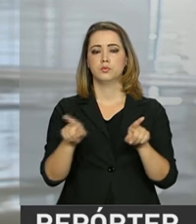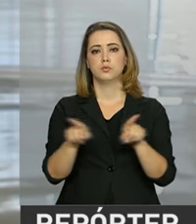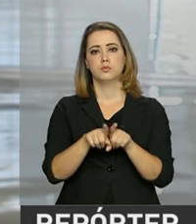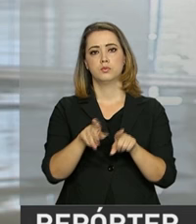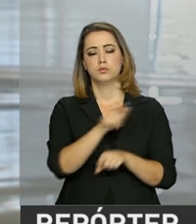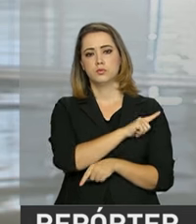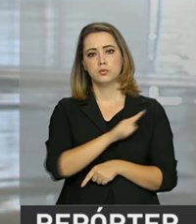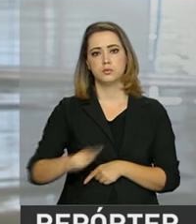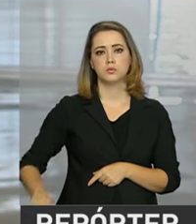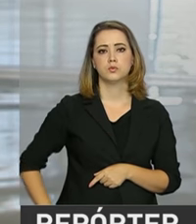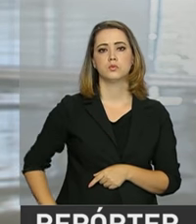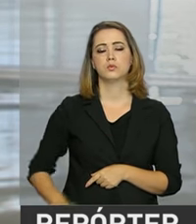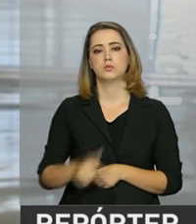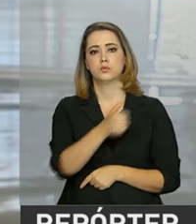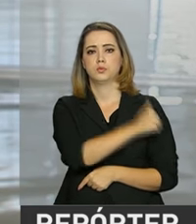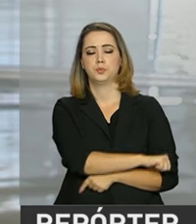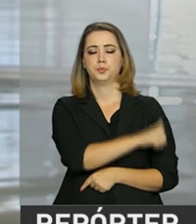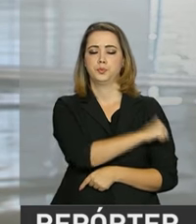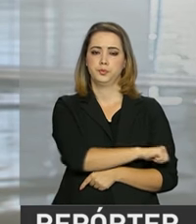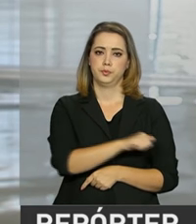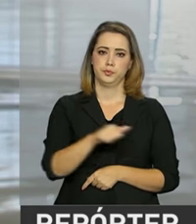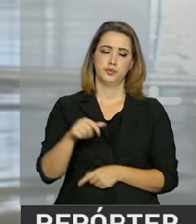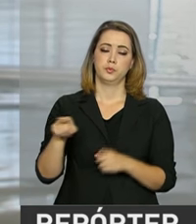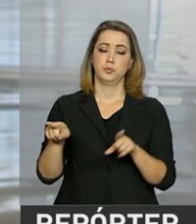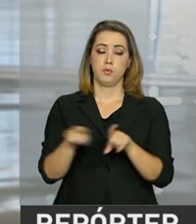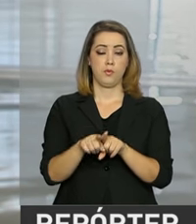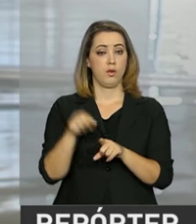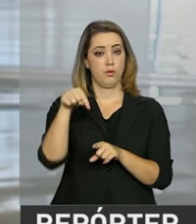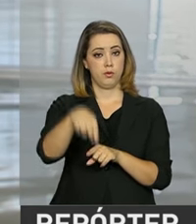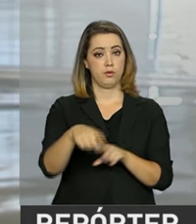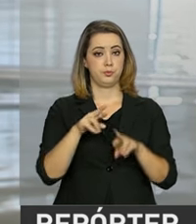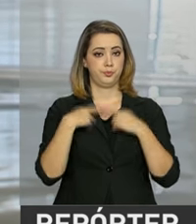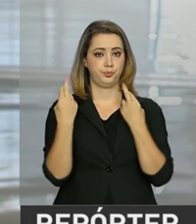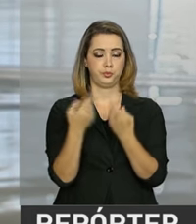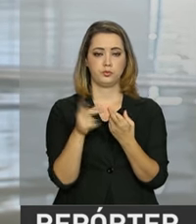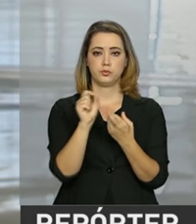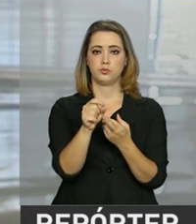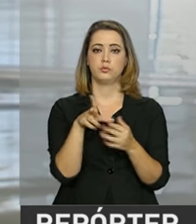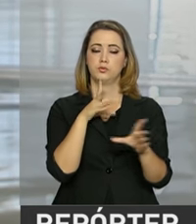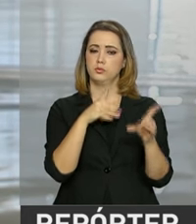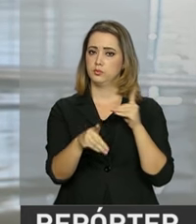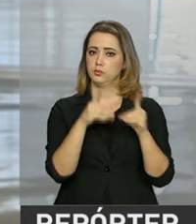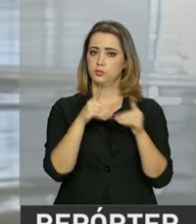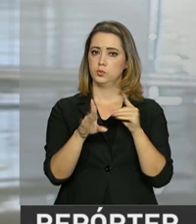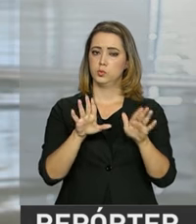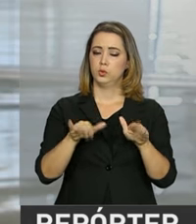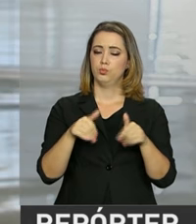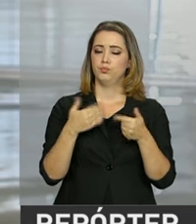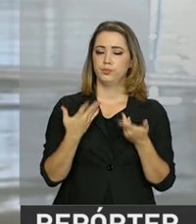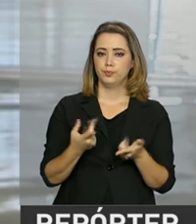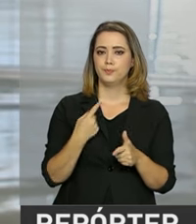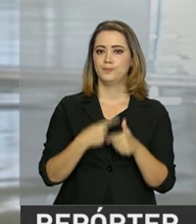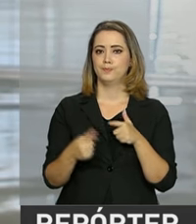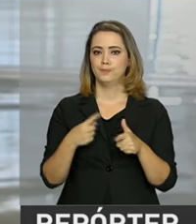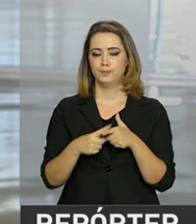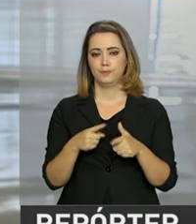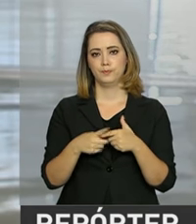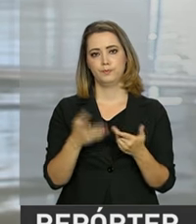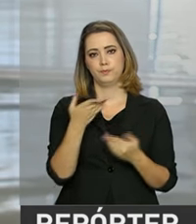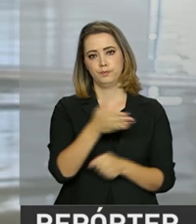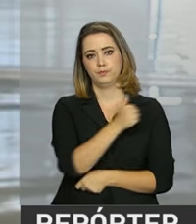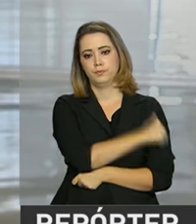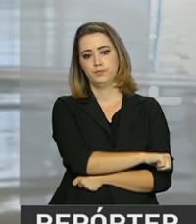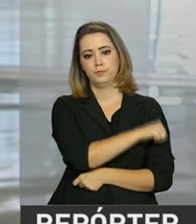o governador do Rio de Janeiro, Luiz Fernando Pezão. Nessa reunião, eles devem discutir a situação financeira do